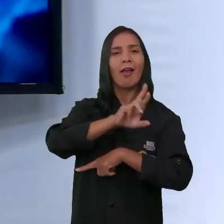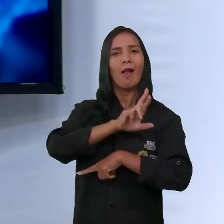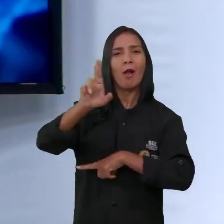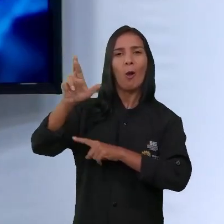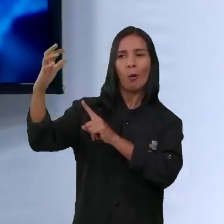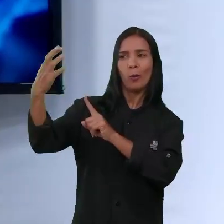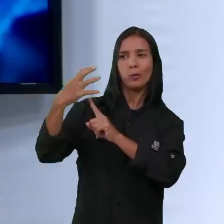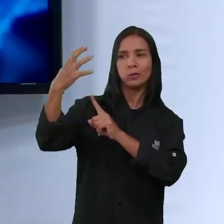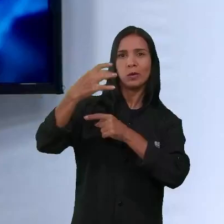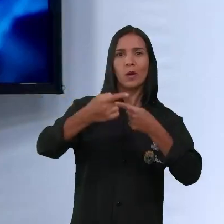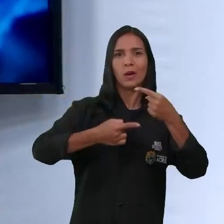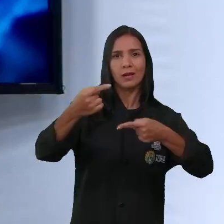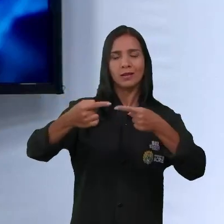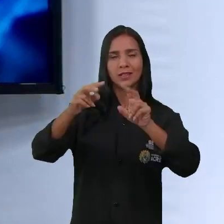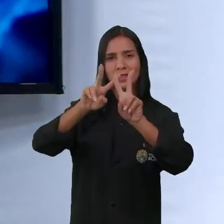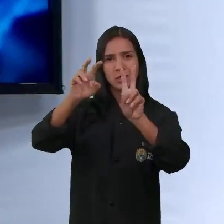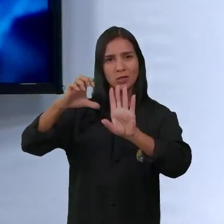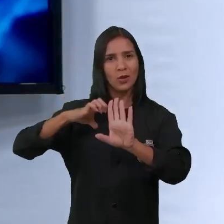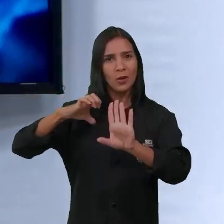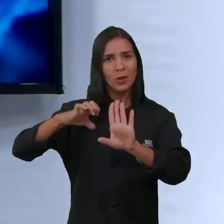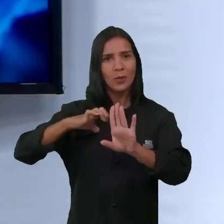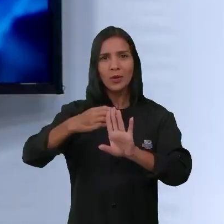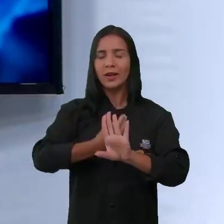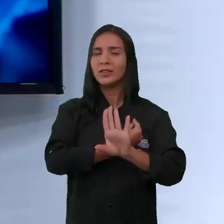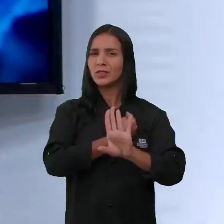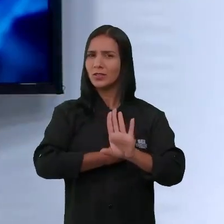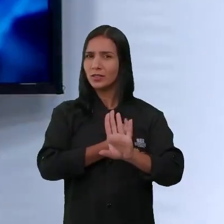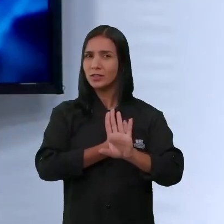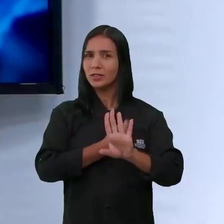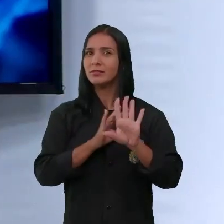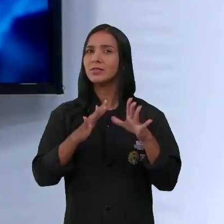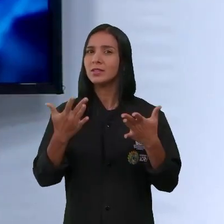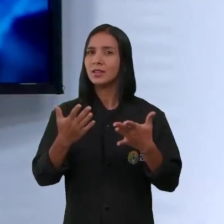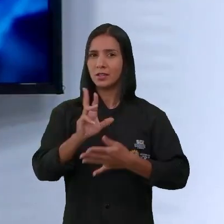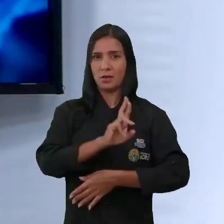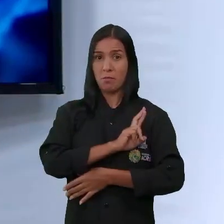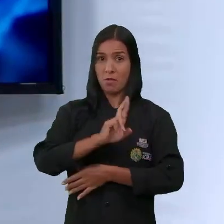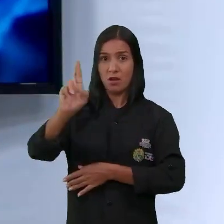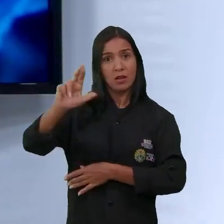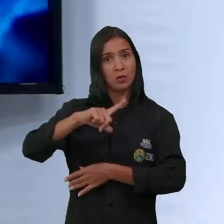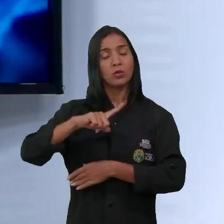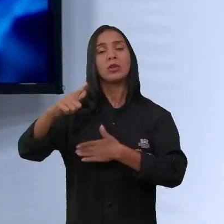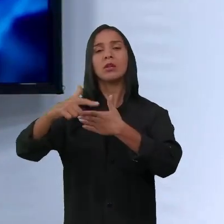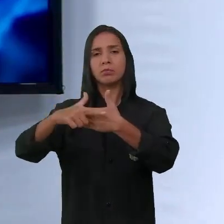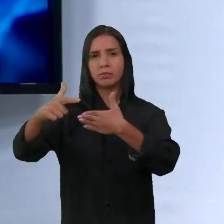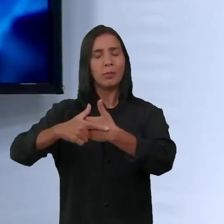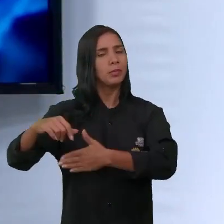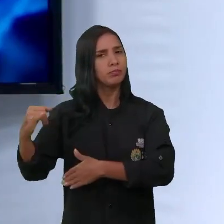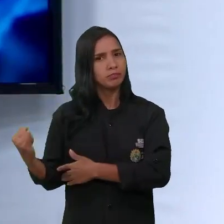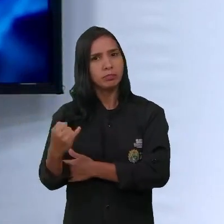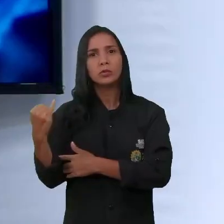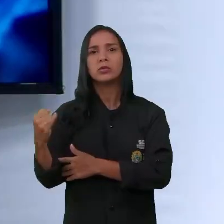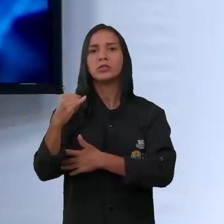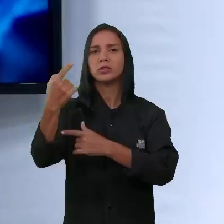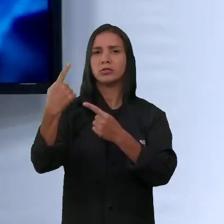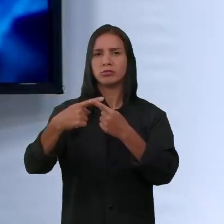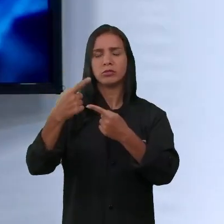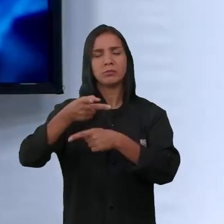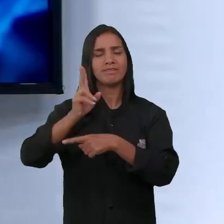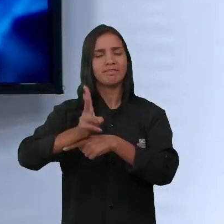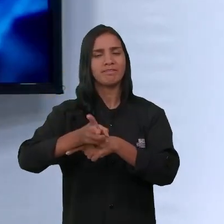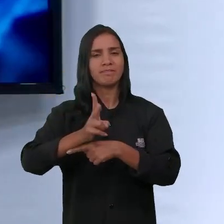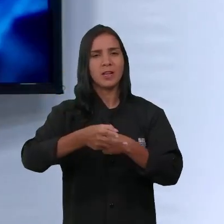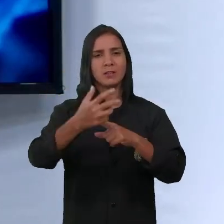às questões bioéticas? A religião ela acaba tendo um papel também fundamental no que diz respeito